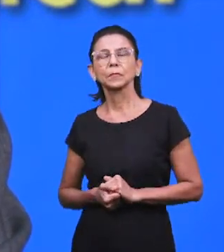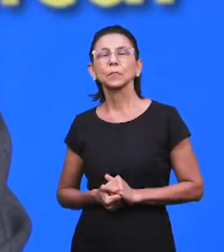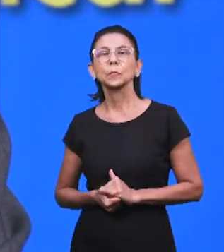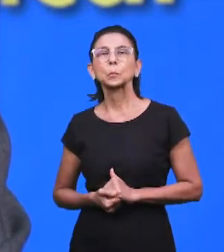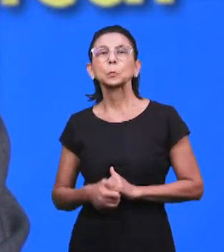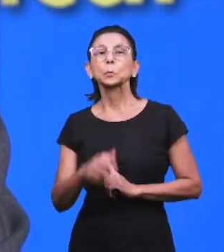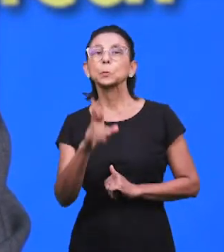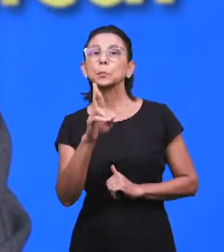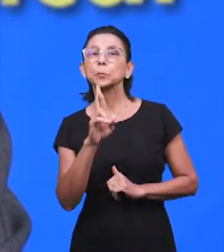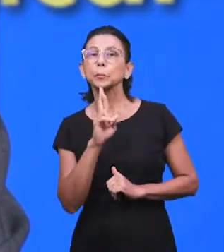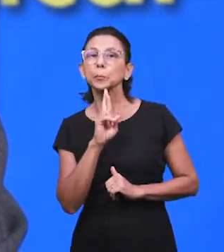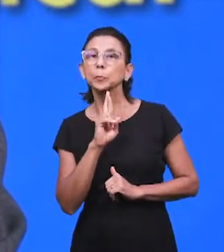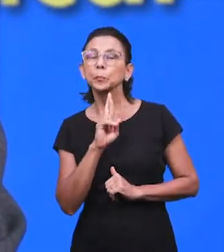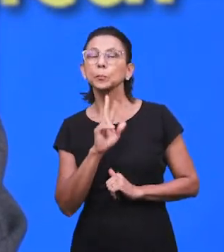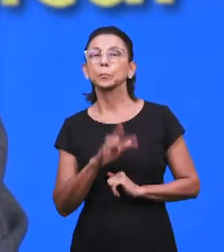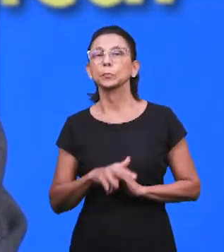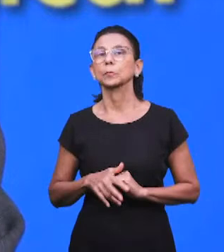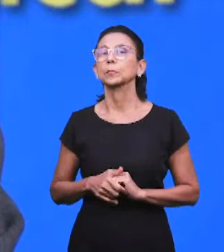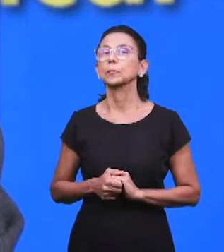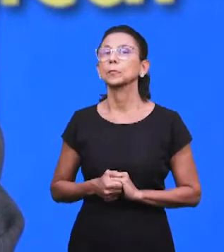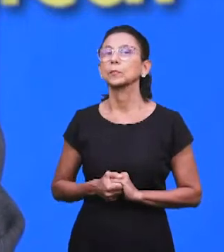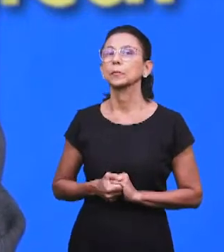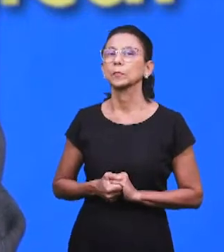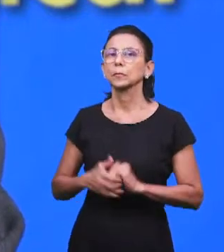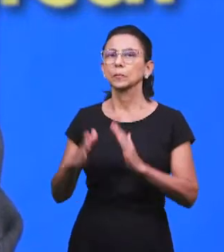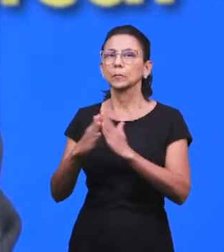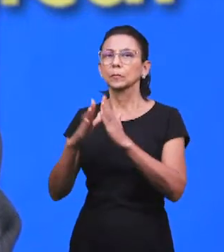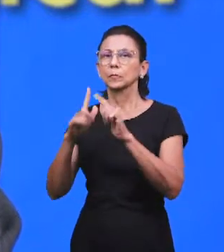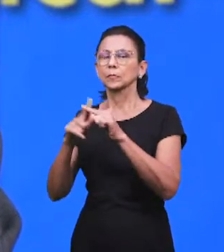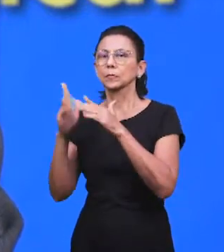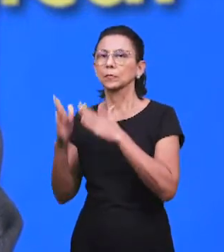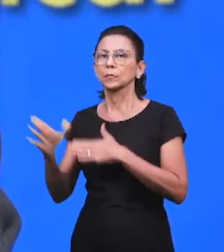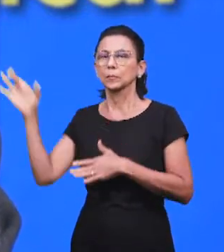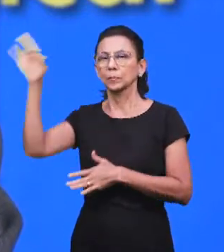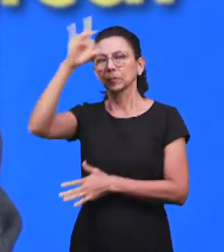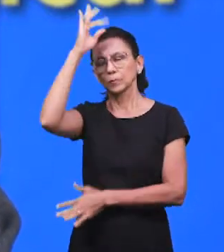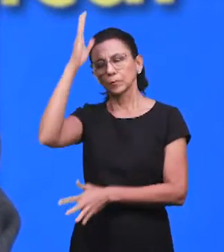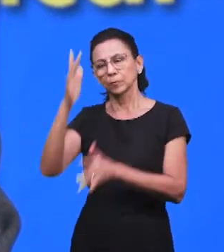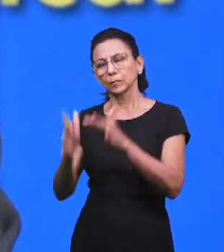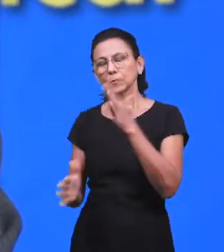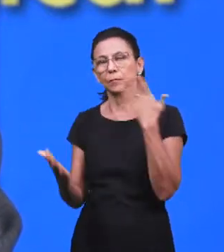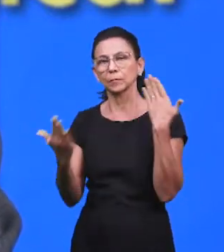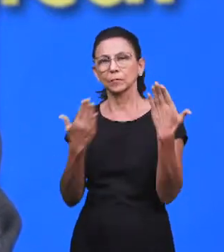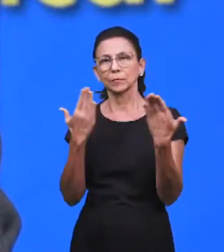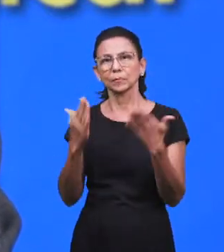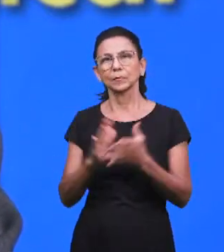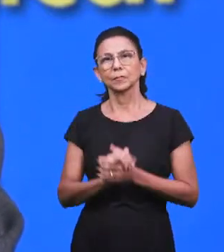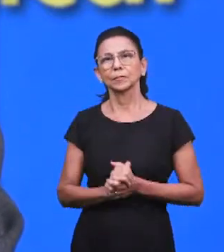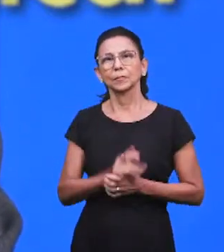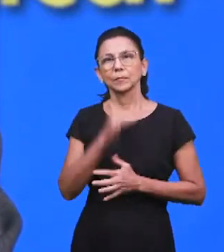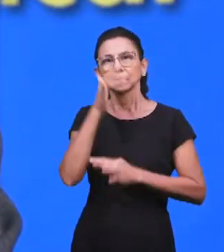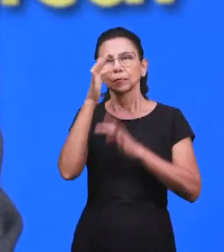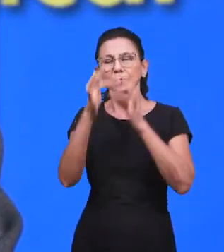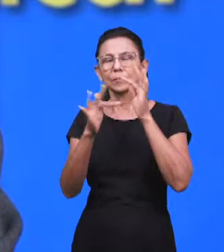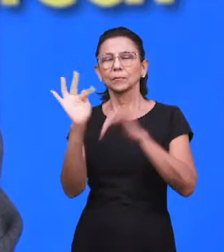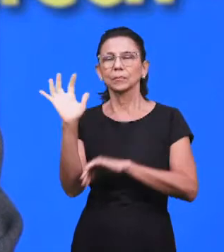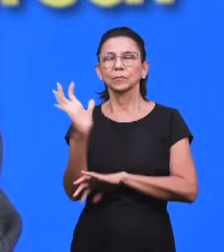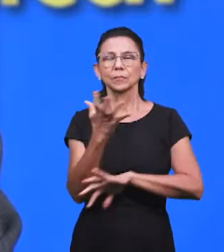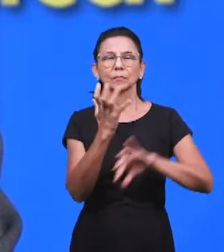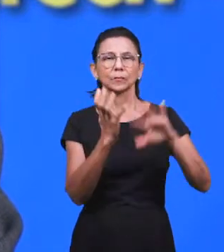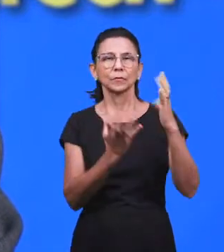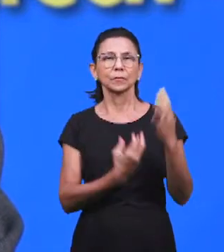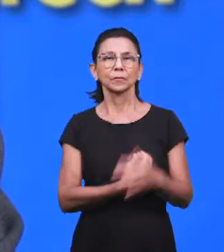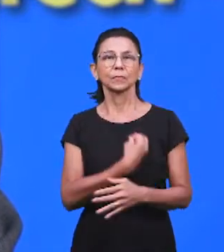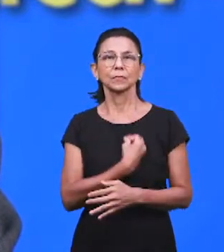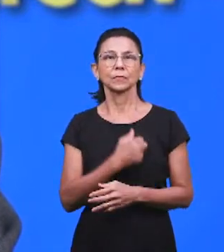respondida, quando a igreja fiel, cheia do Espírito Santo, é como um jardim regado, cujas águas